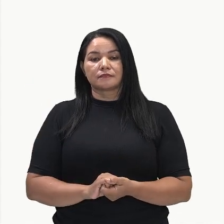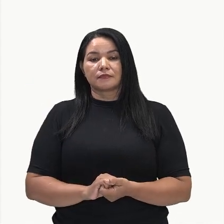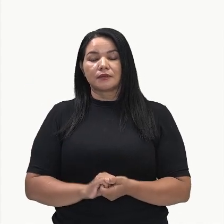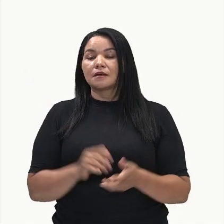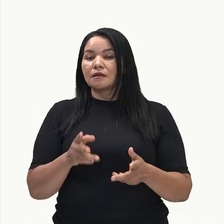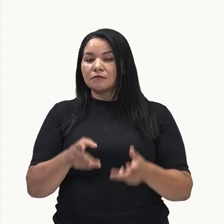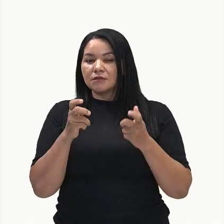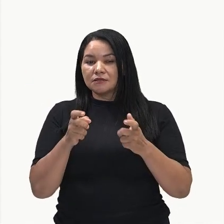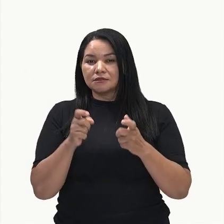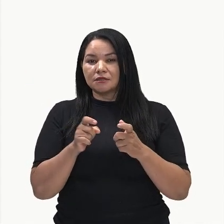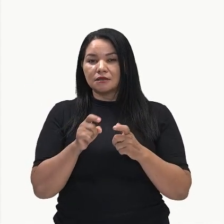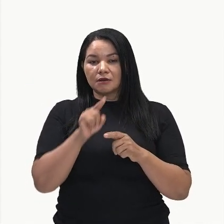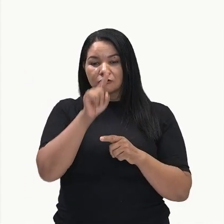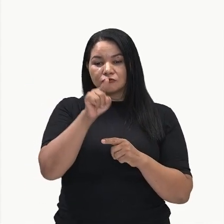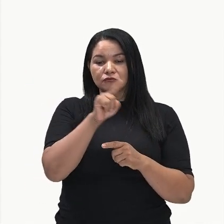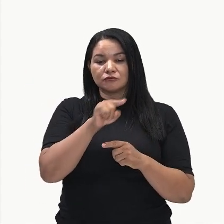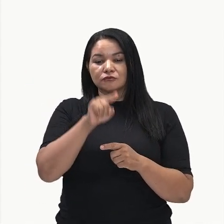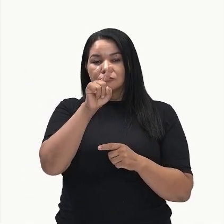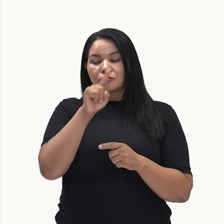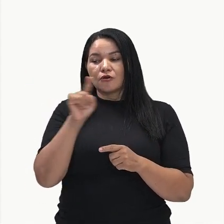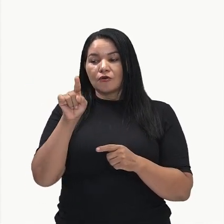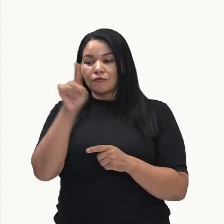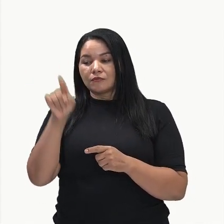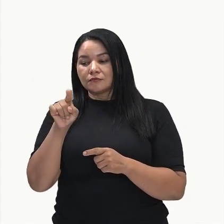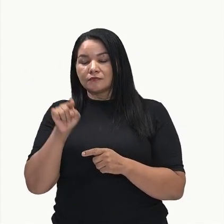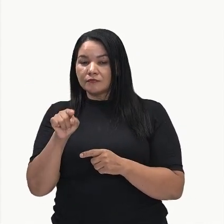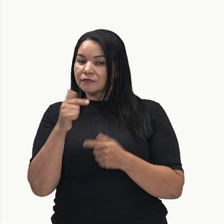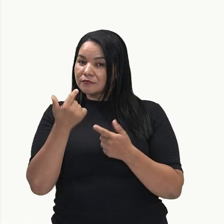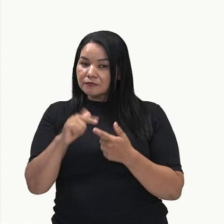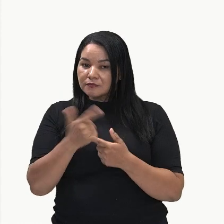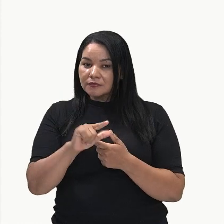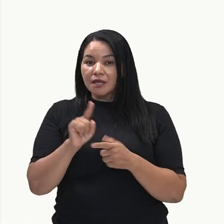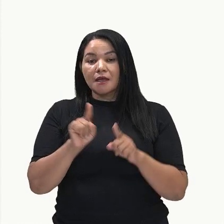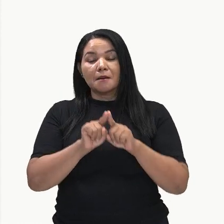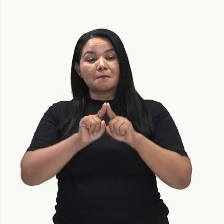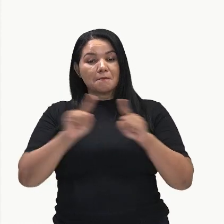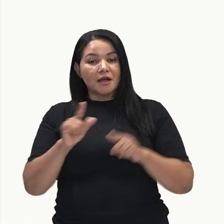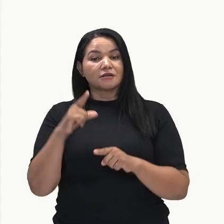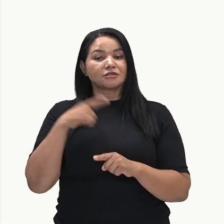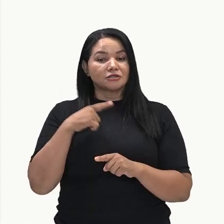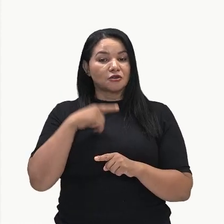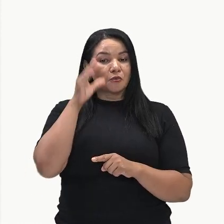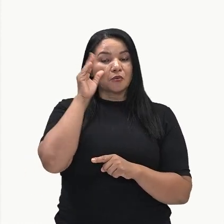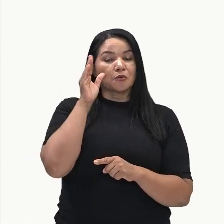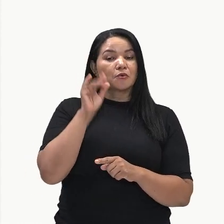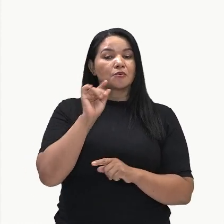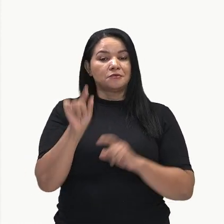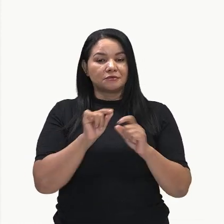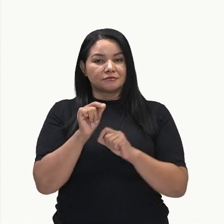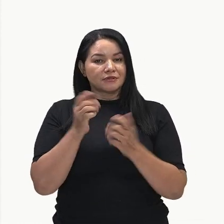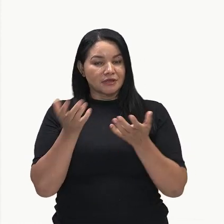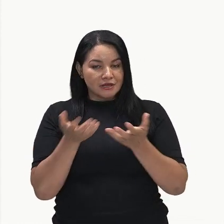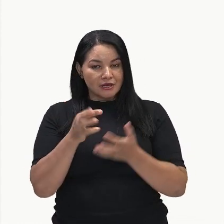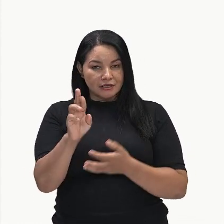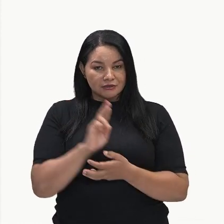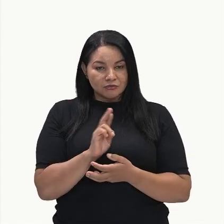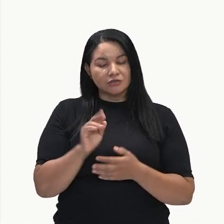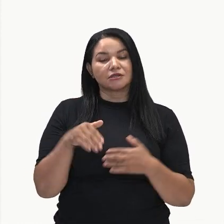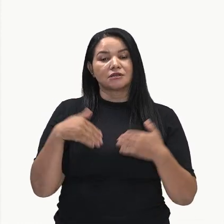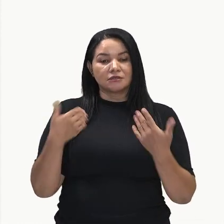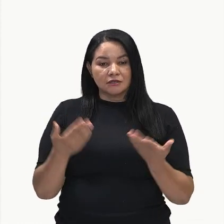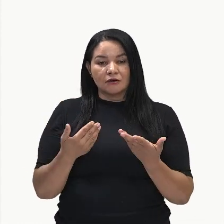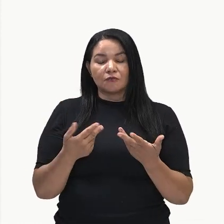pontos interrogativos, mas tem uma dúvida, tem uma curiosidade. Está querendo uma resposta, não está? Então, isso aqui é